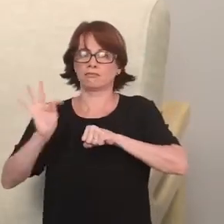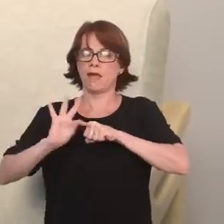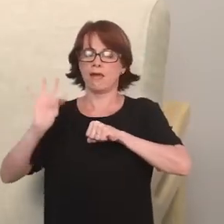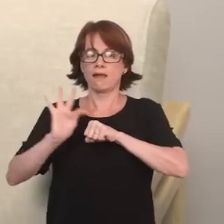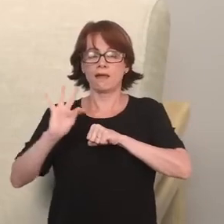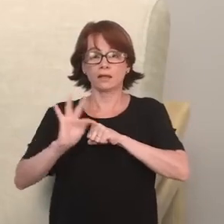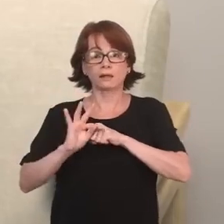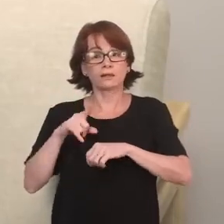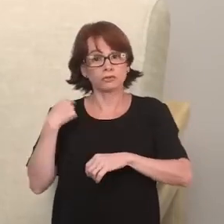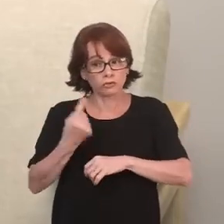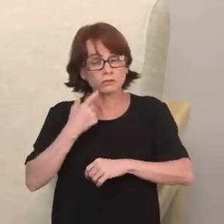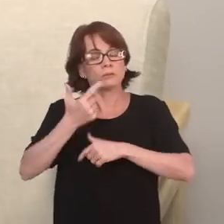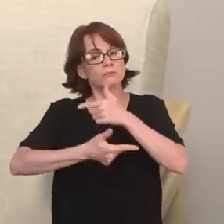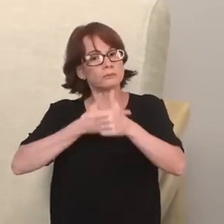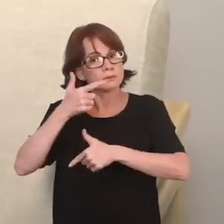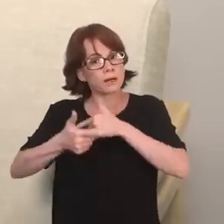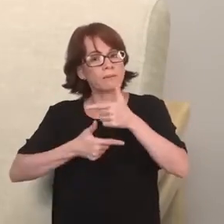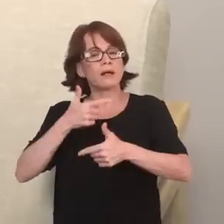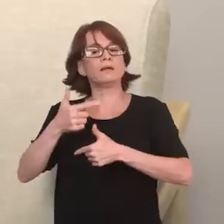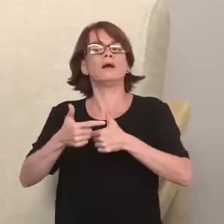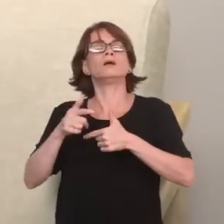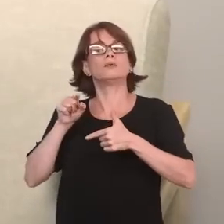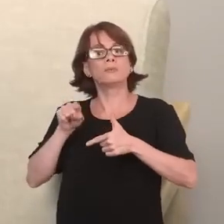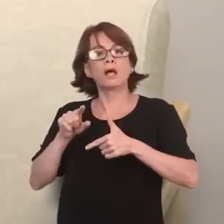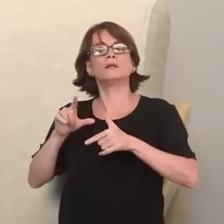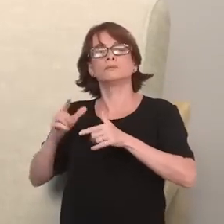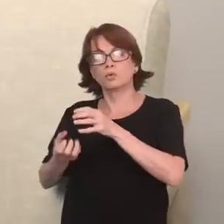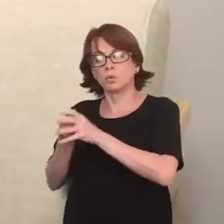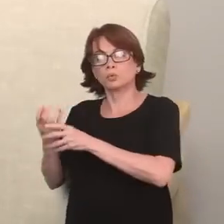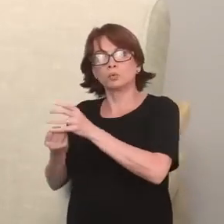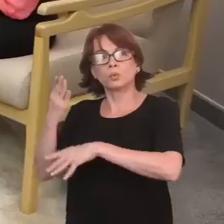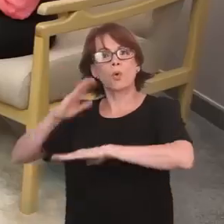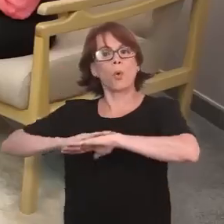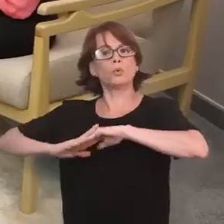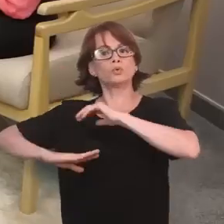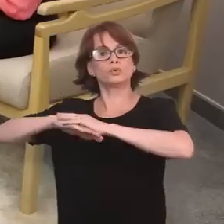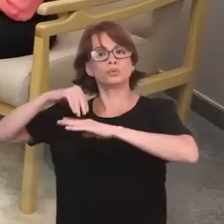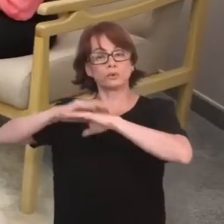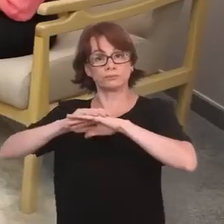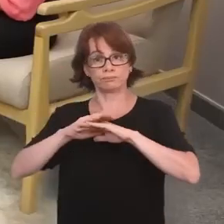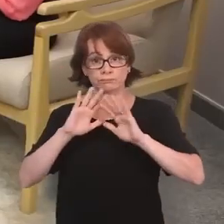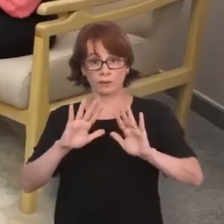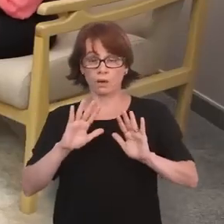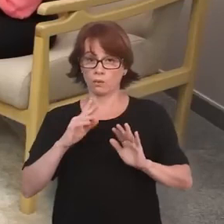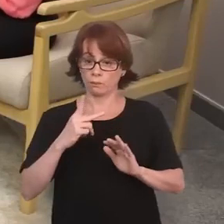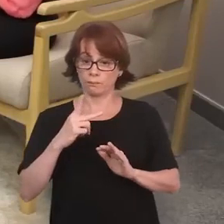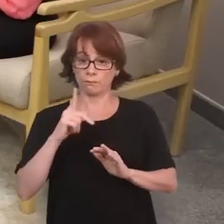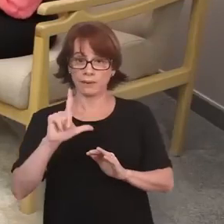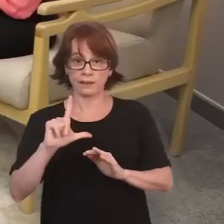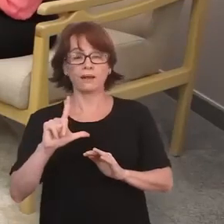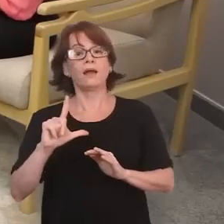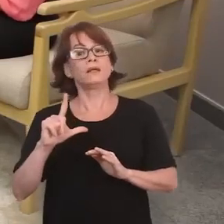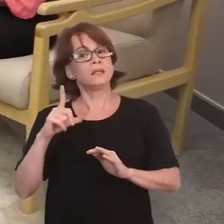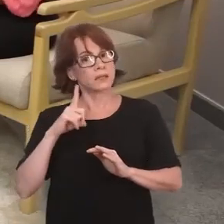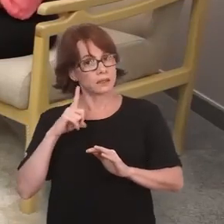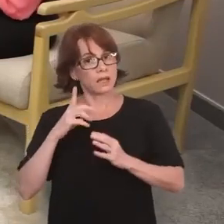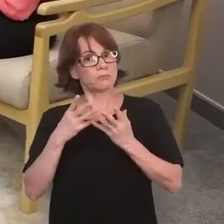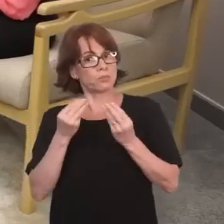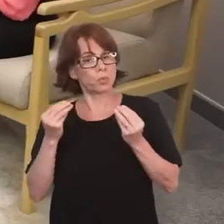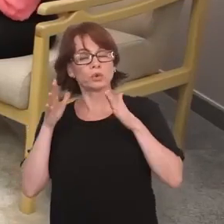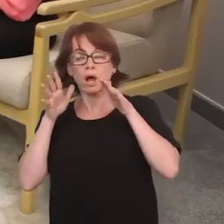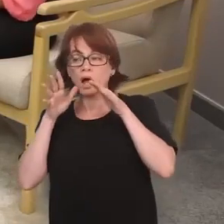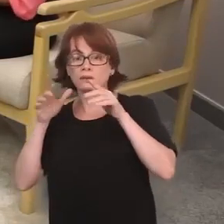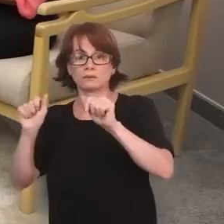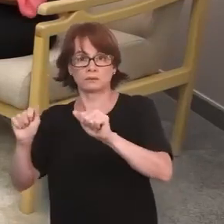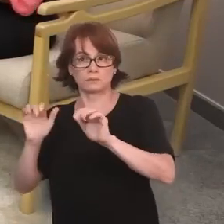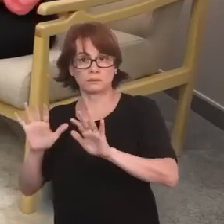nós estamos trabalhando tudo isso. O PL, que é o maior partido agora, ele vai ter muitos servidores, muitos